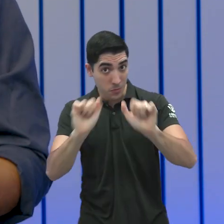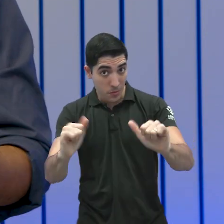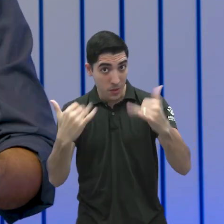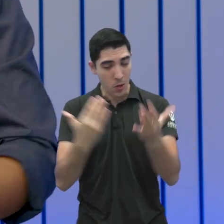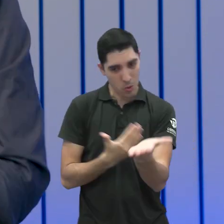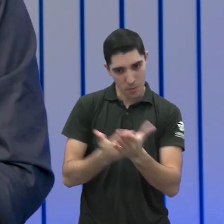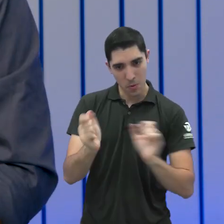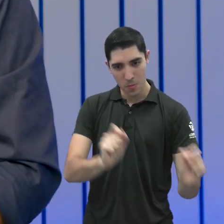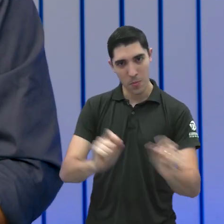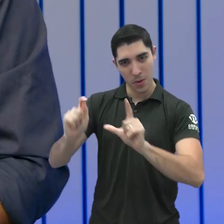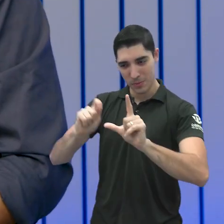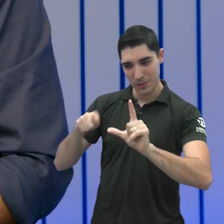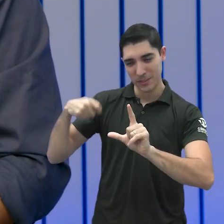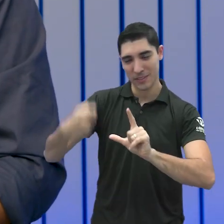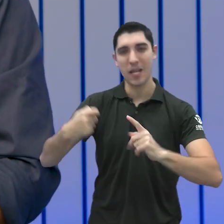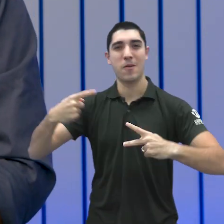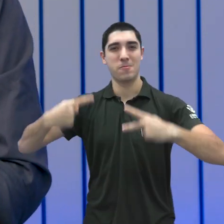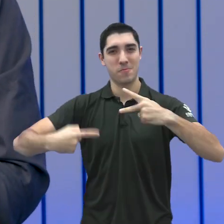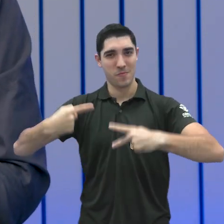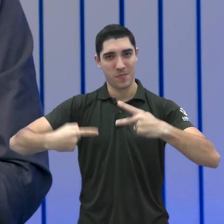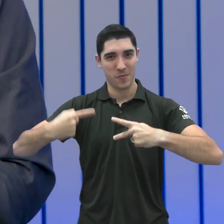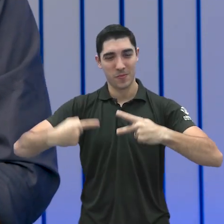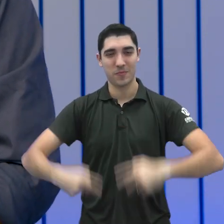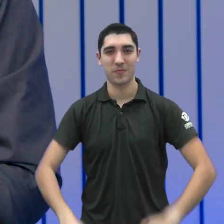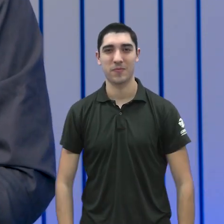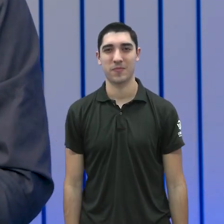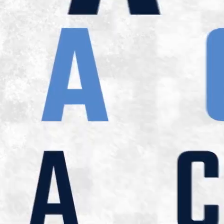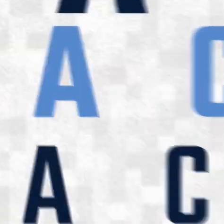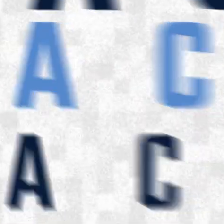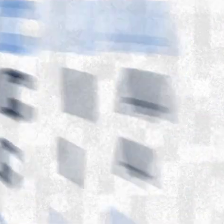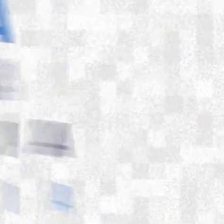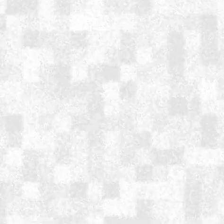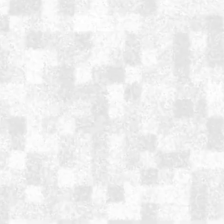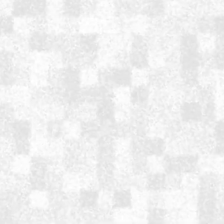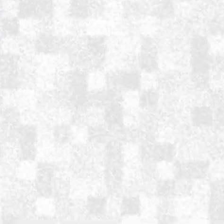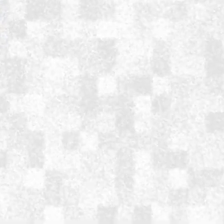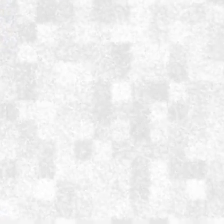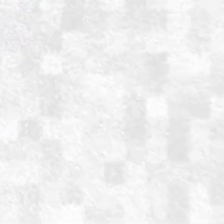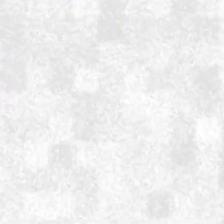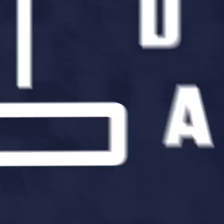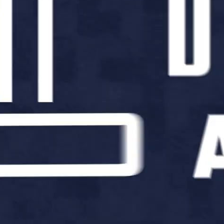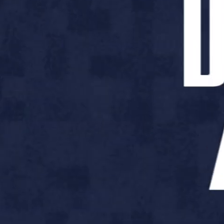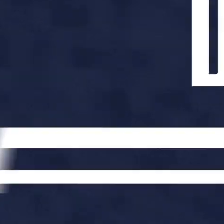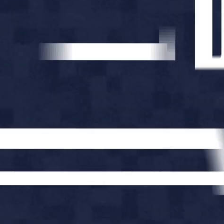assunto. Então fique com a gente, porque o Sobre Política já começou.